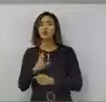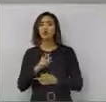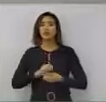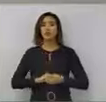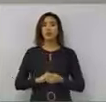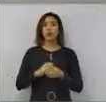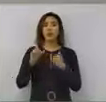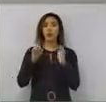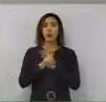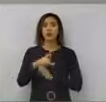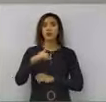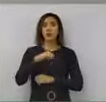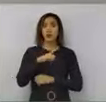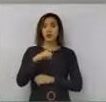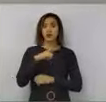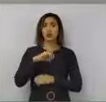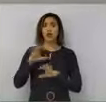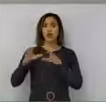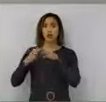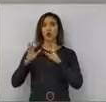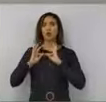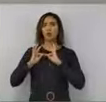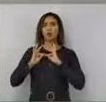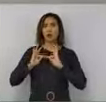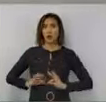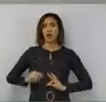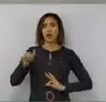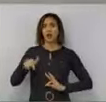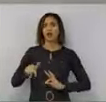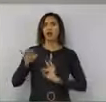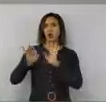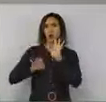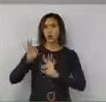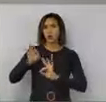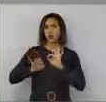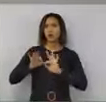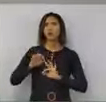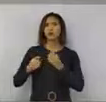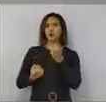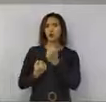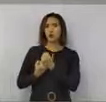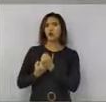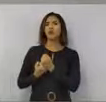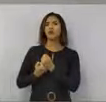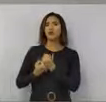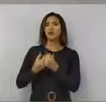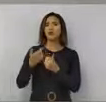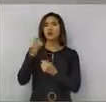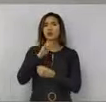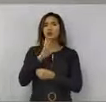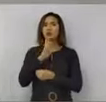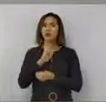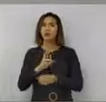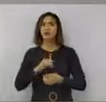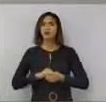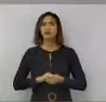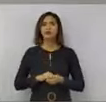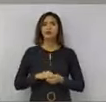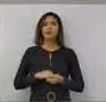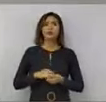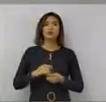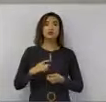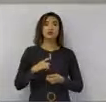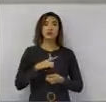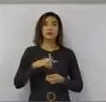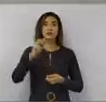respostas, nós temos aqui uma equipe técnica que está de apoio disponível para responder, no caso, a Andressa